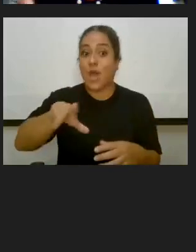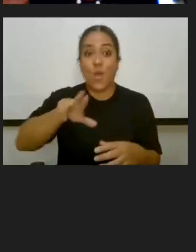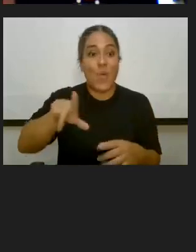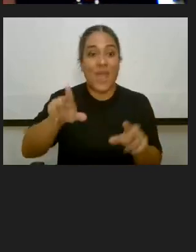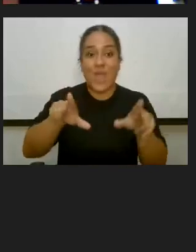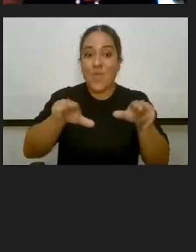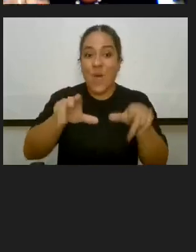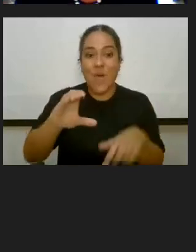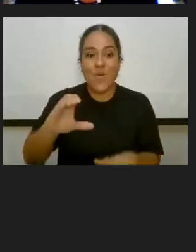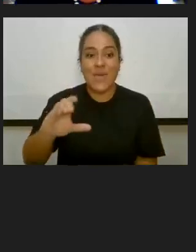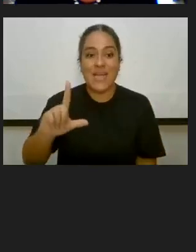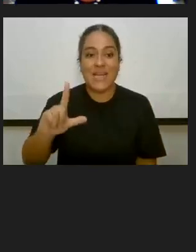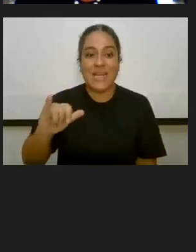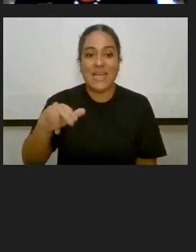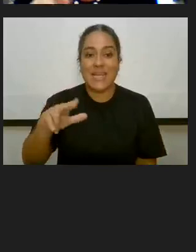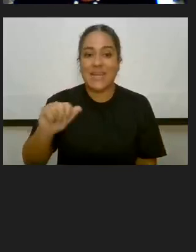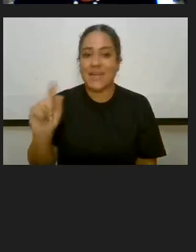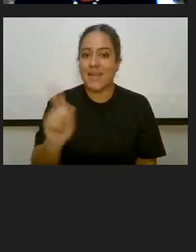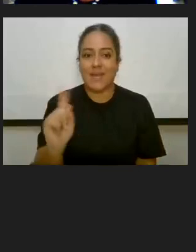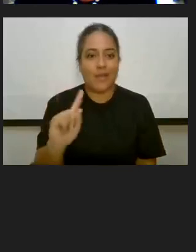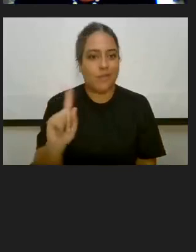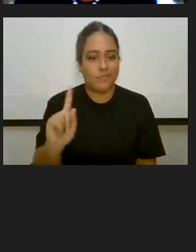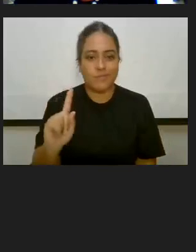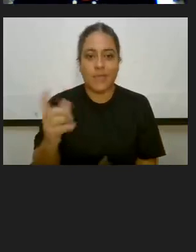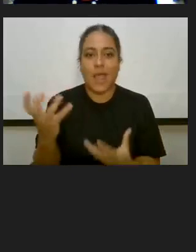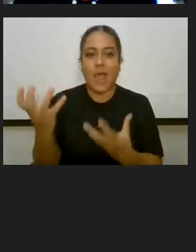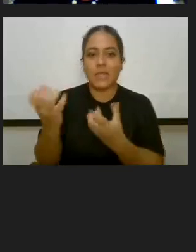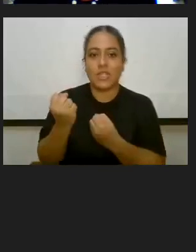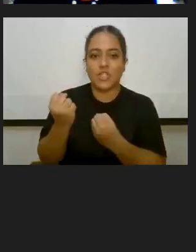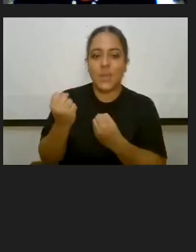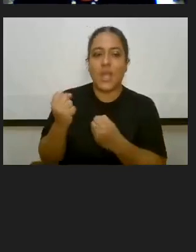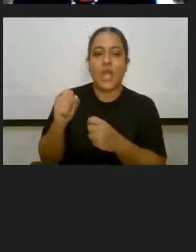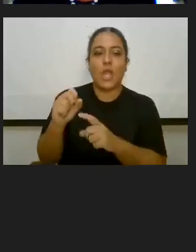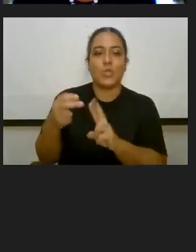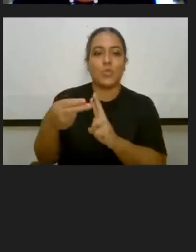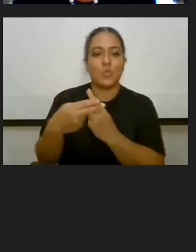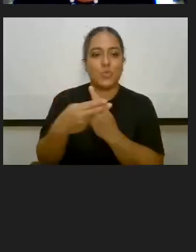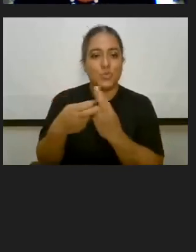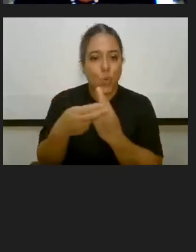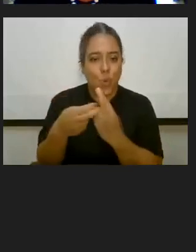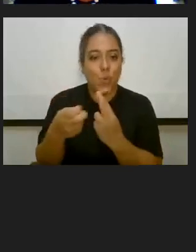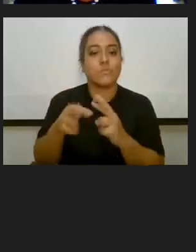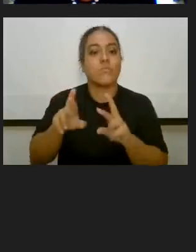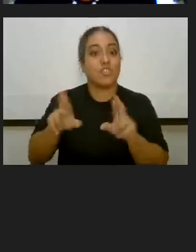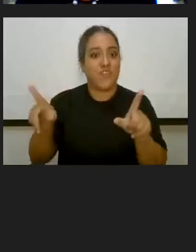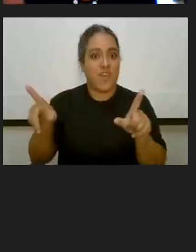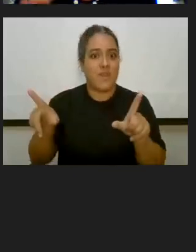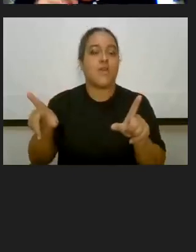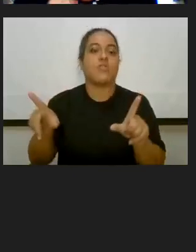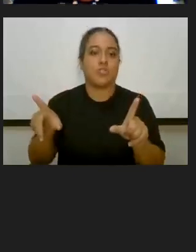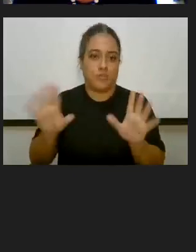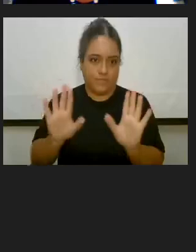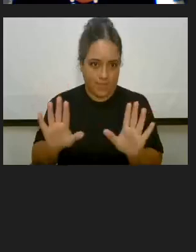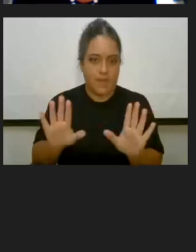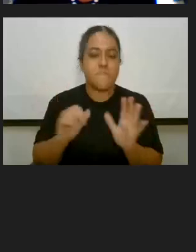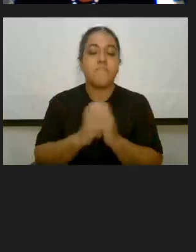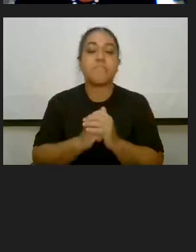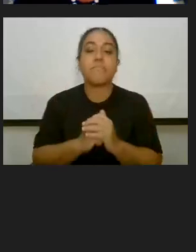clínicos de um atendimento na rede de saúde pública especializada, ele